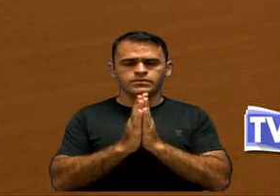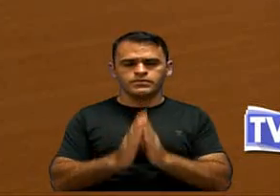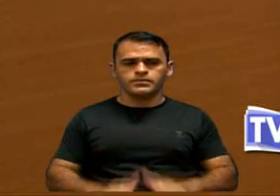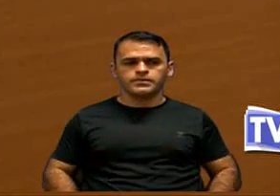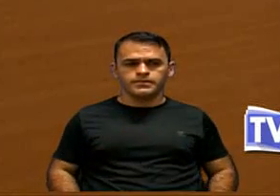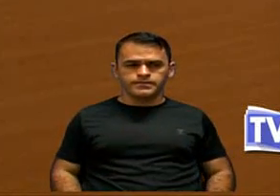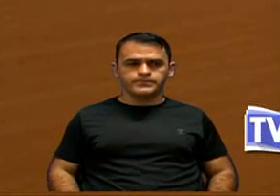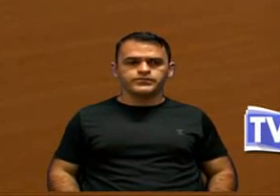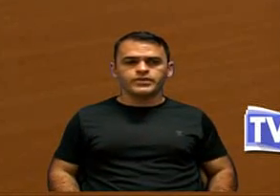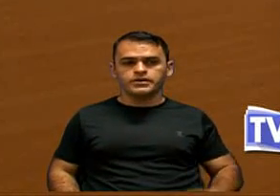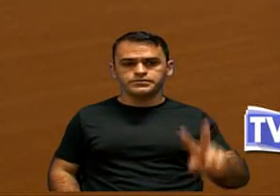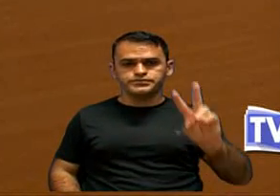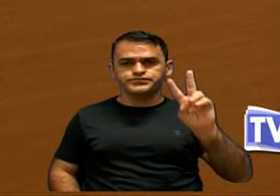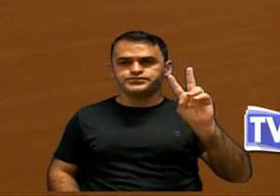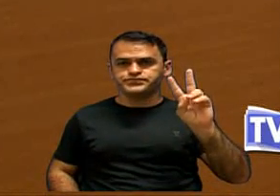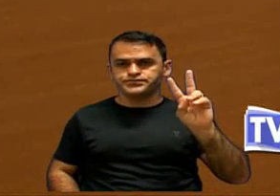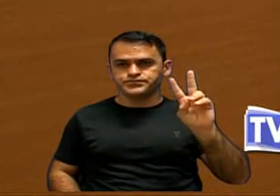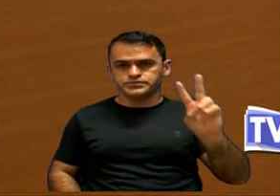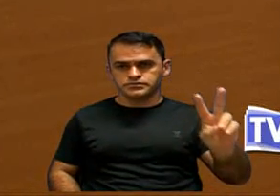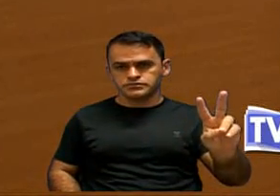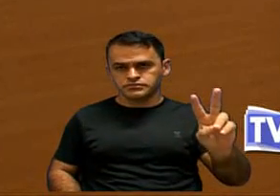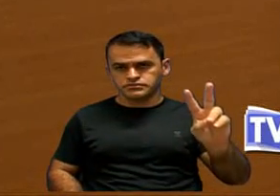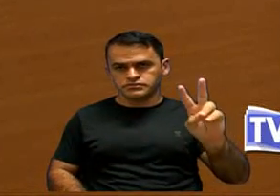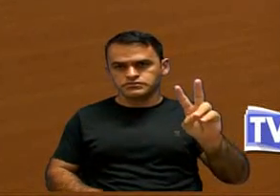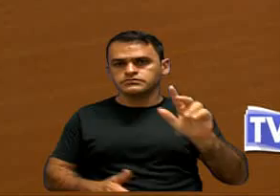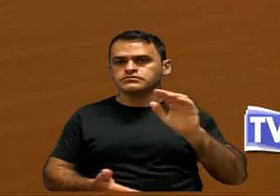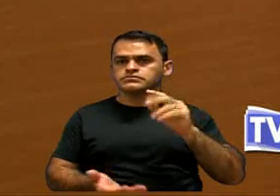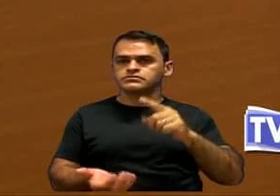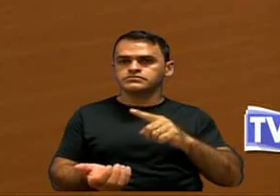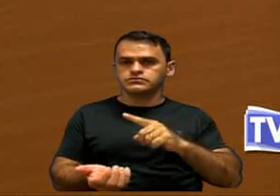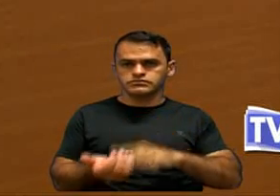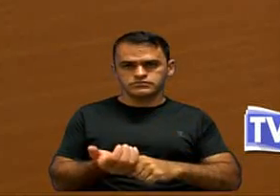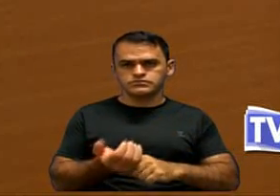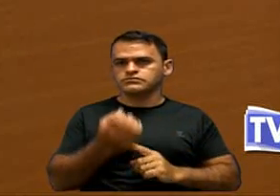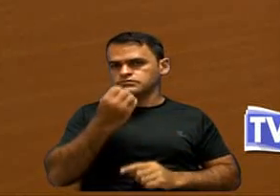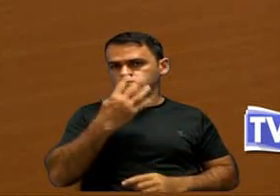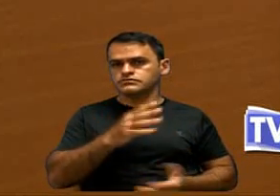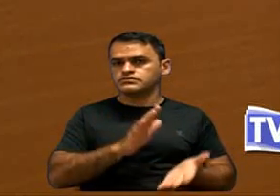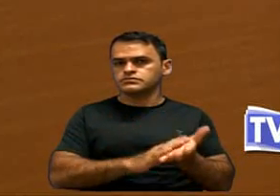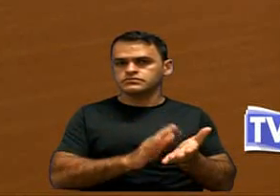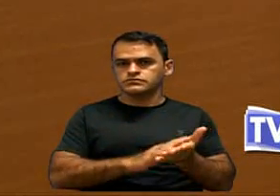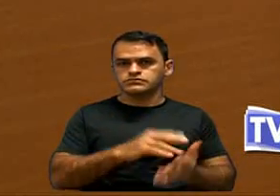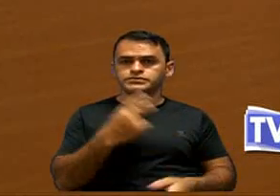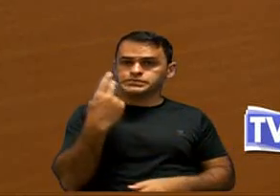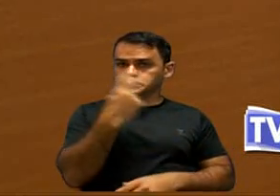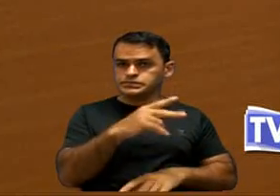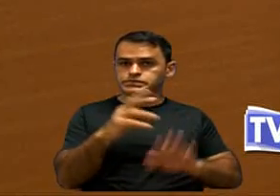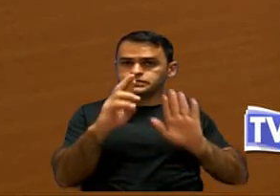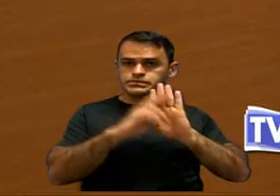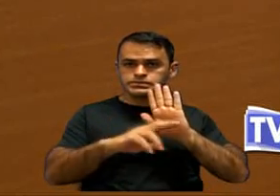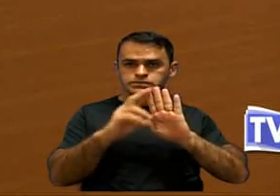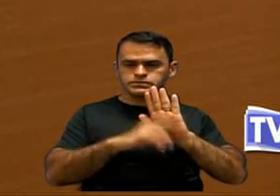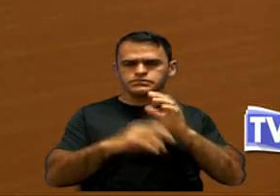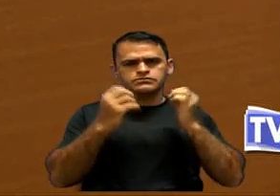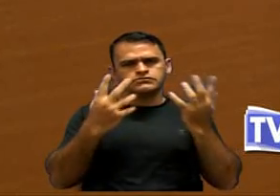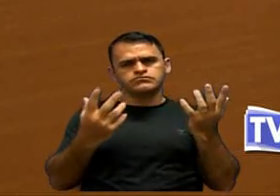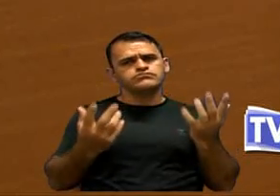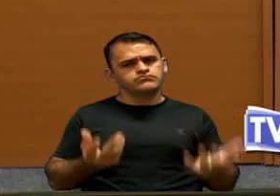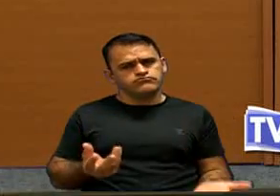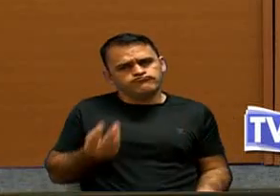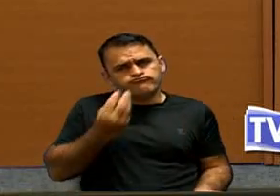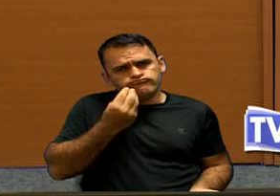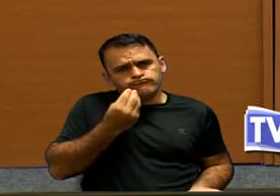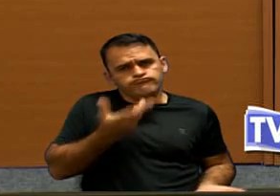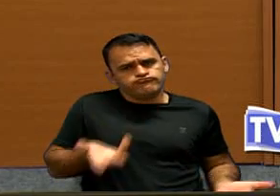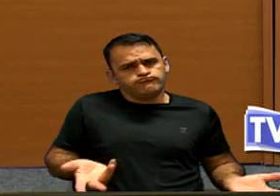Primo, tá... Ô Vitão, eu quero parabenizar a Vossa Excelência pelo requerimento. E é óbvio que tem